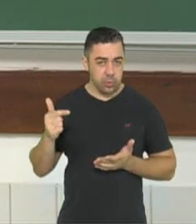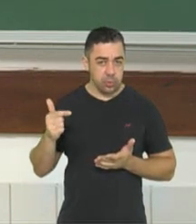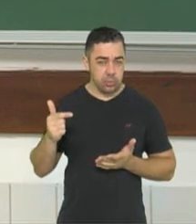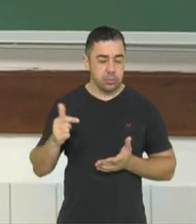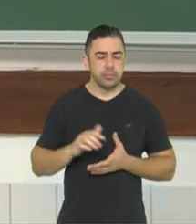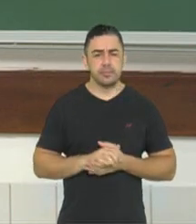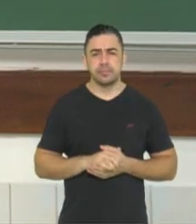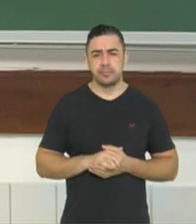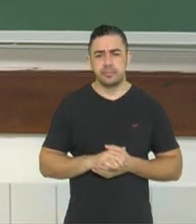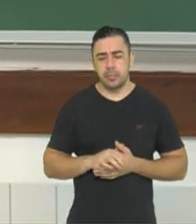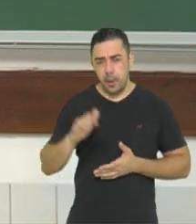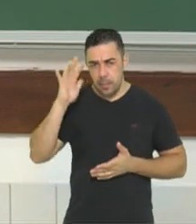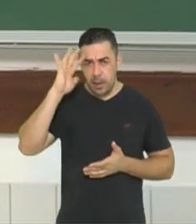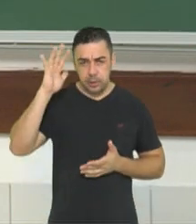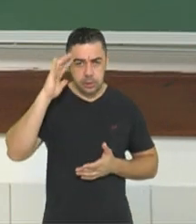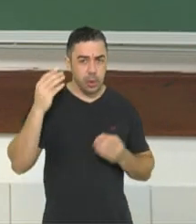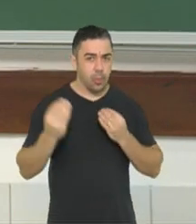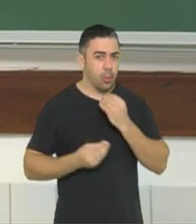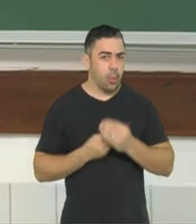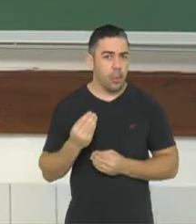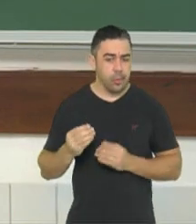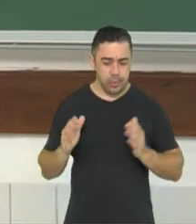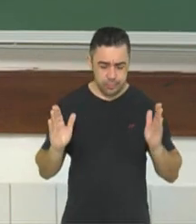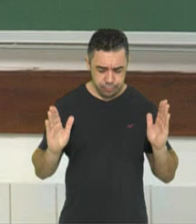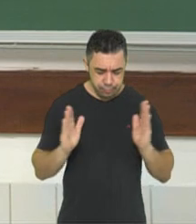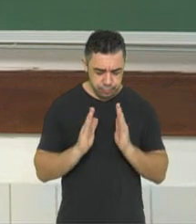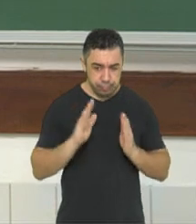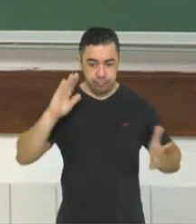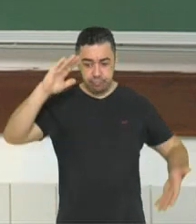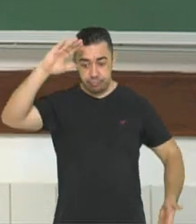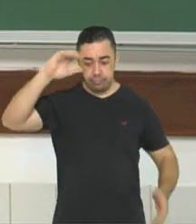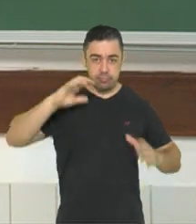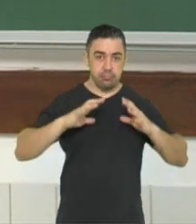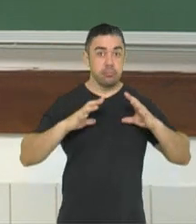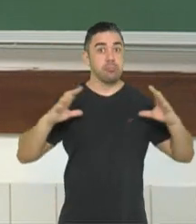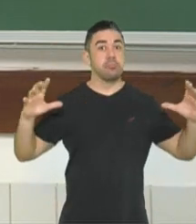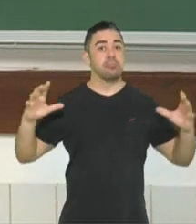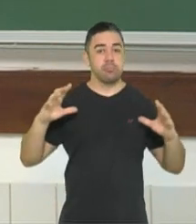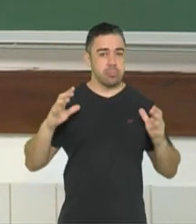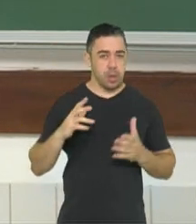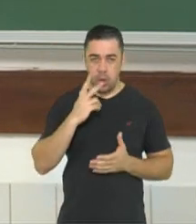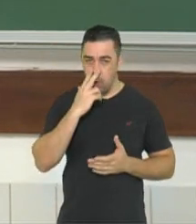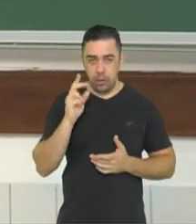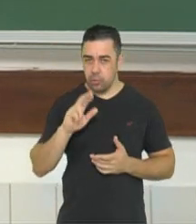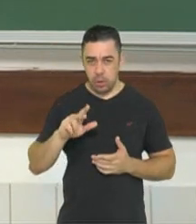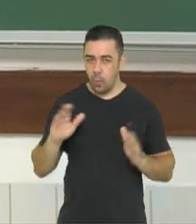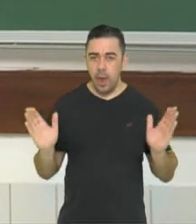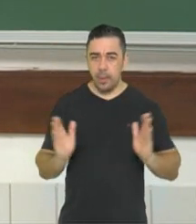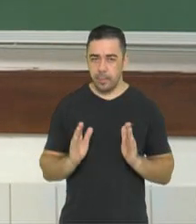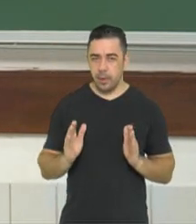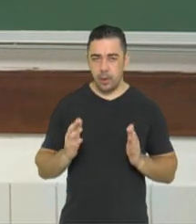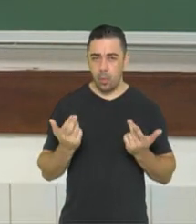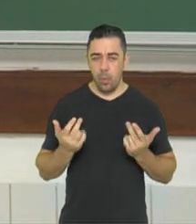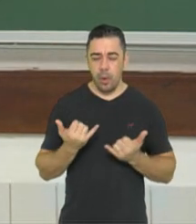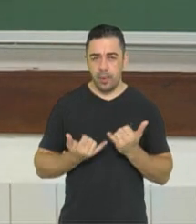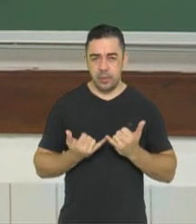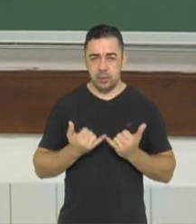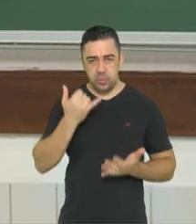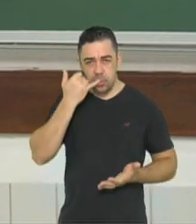pessoas. Imagina, não sei nem o tamanho, né? Devia ser algo bem grande aí, nada compacto como o nosso celular